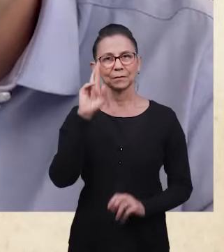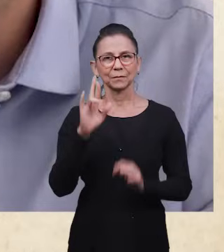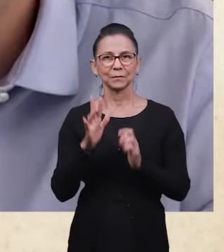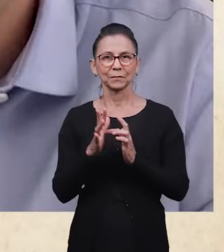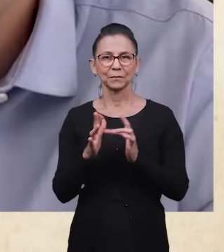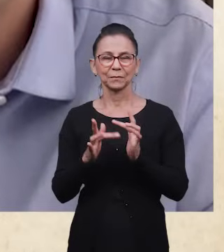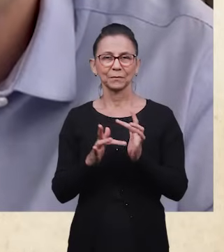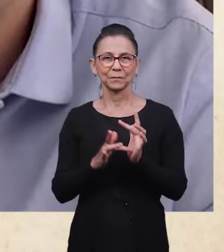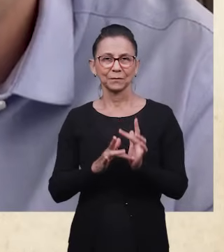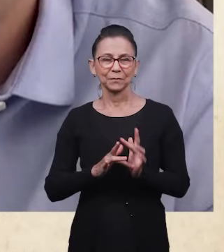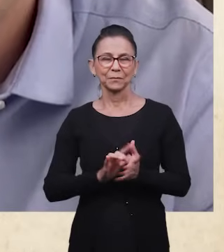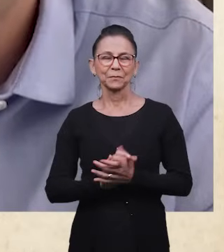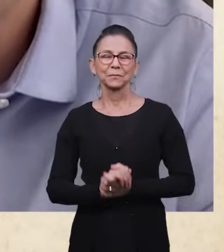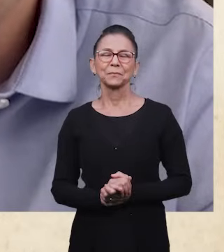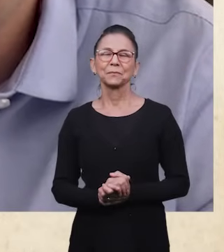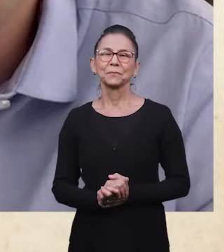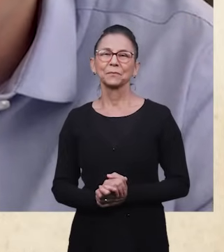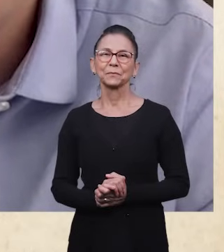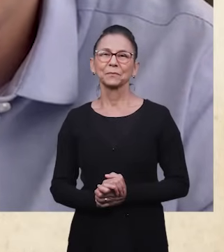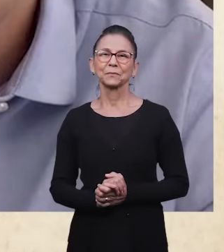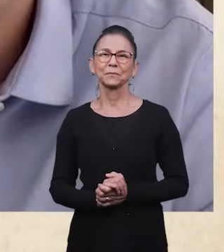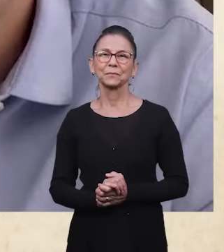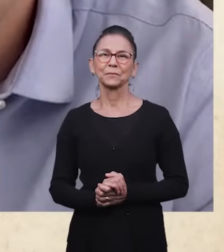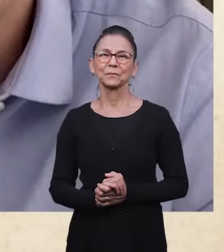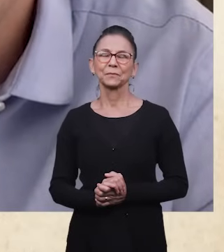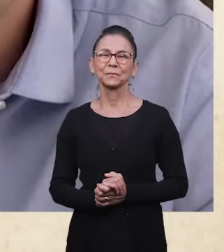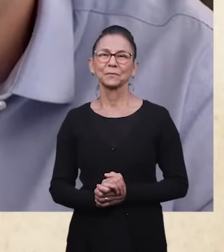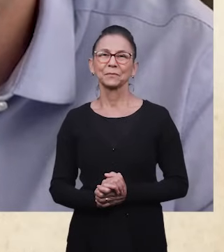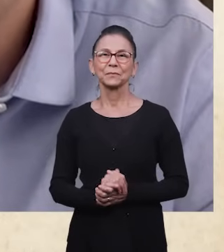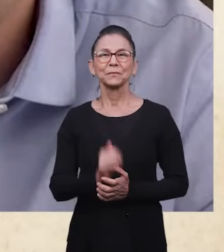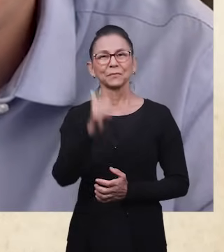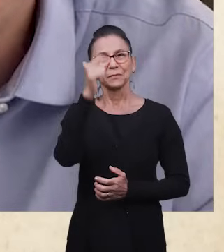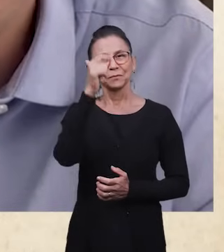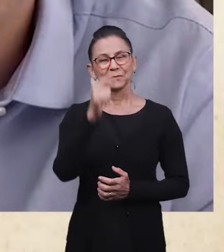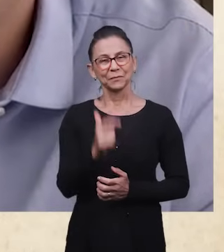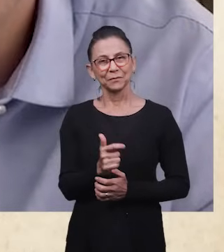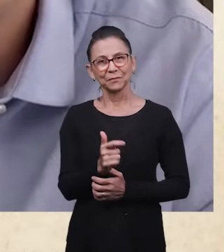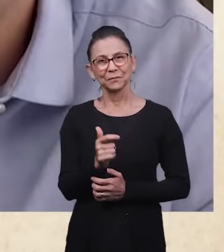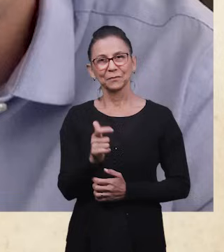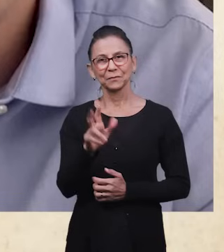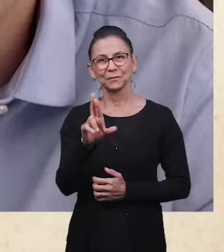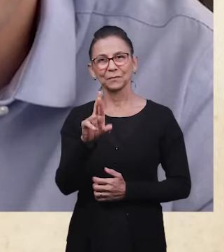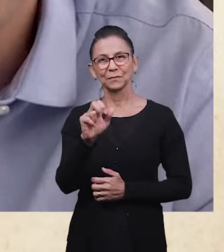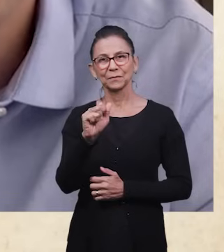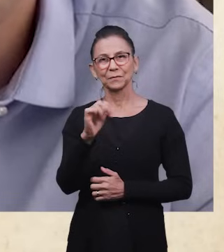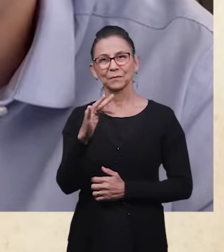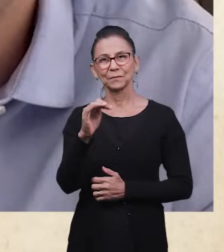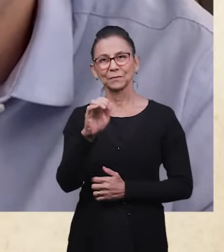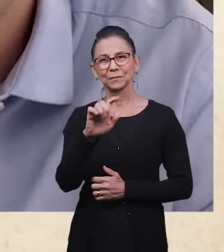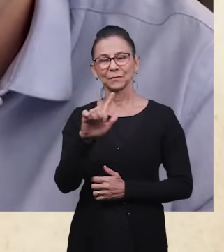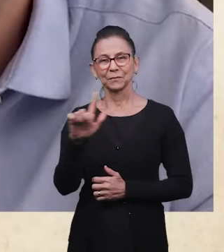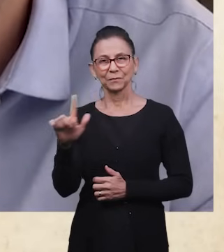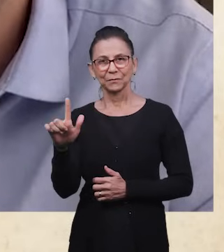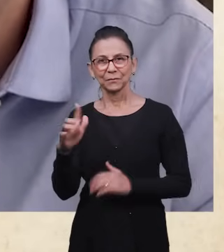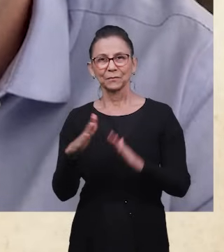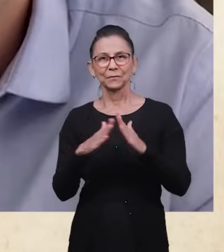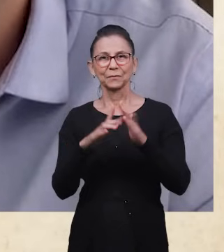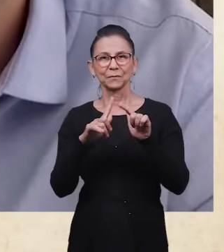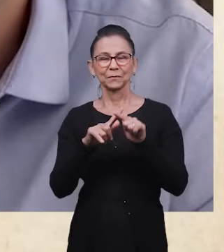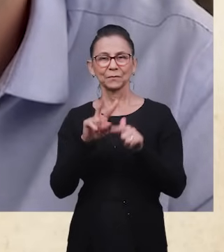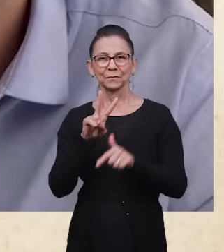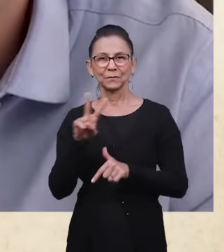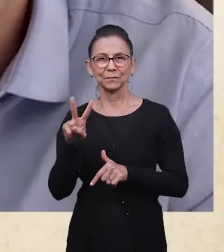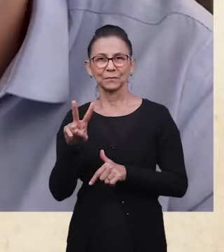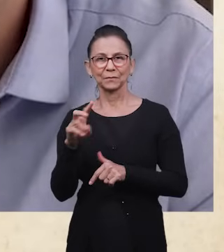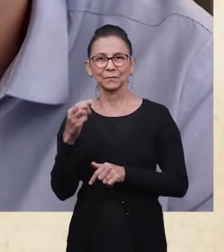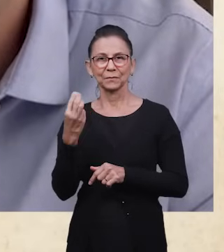Pai do Senhor, sou o jovem Rafael Roveta, da igreja de Moby Dick, Praia da Costa 3. Pastor,